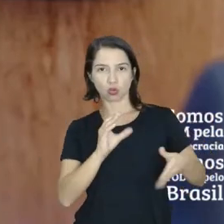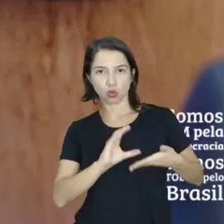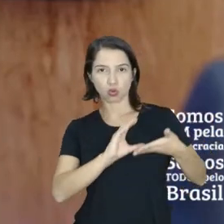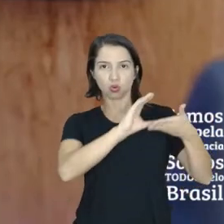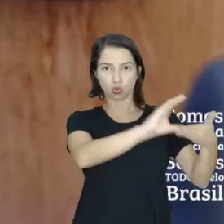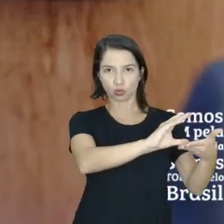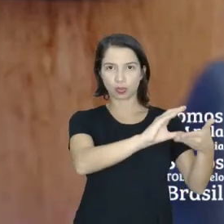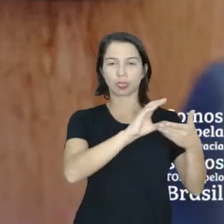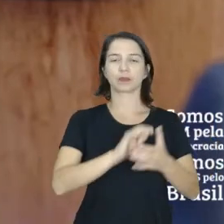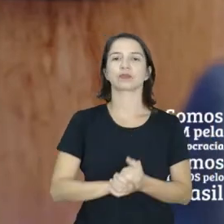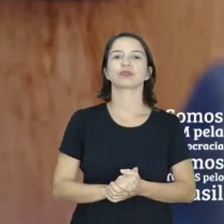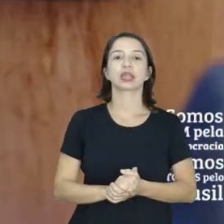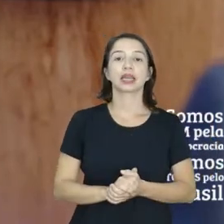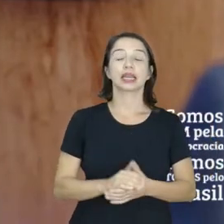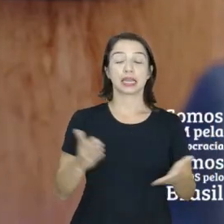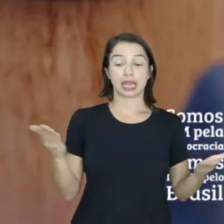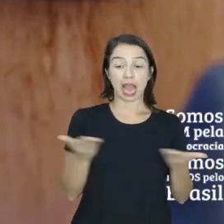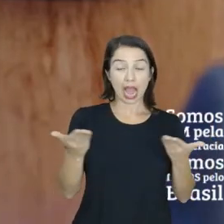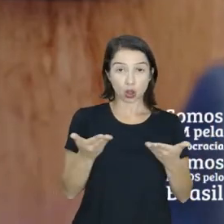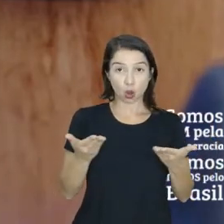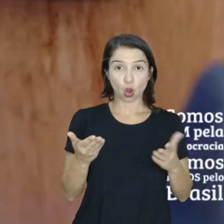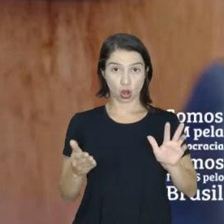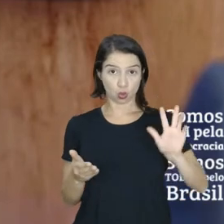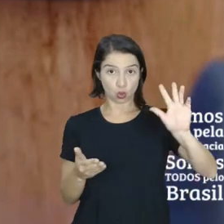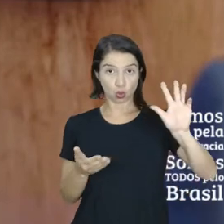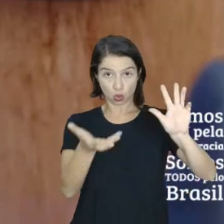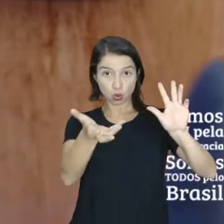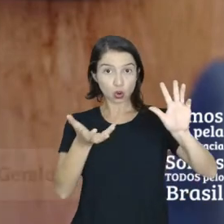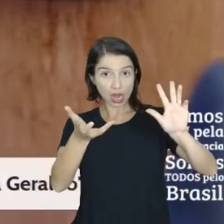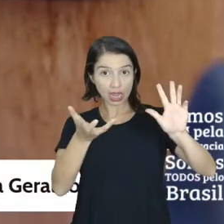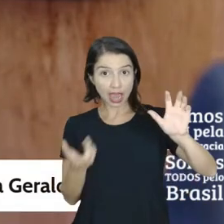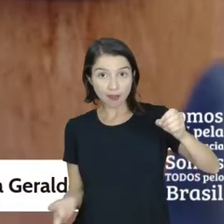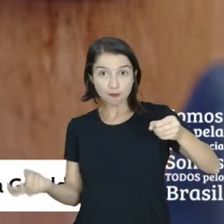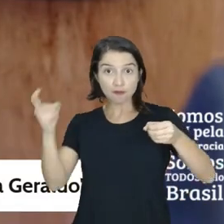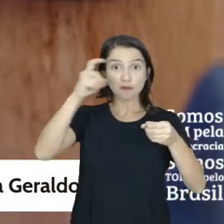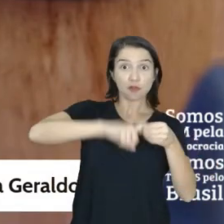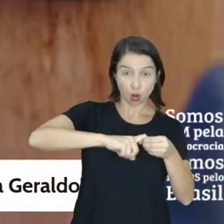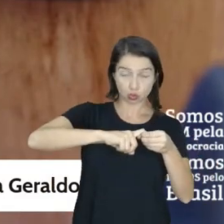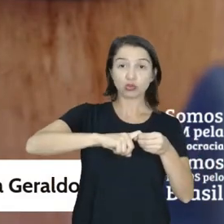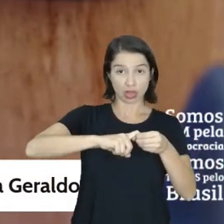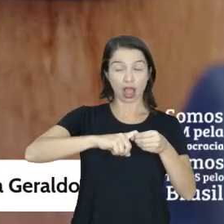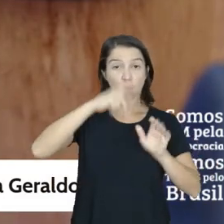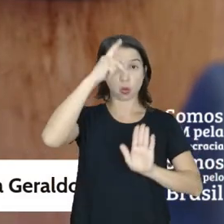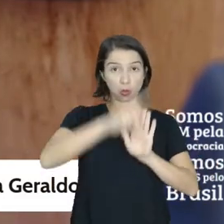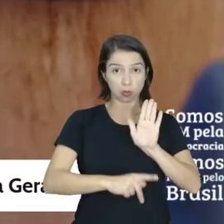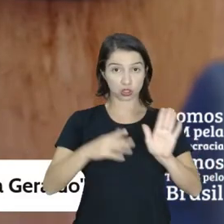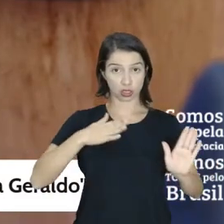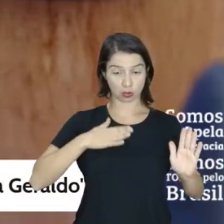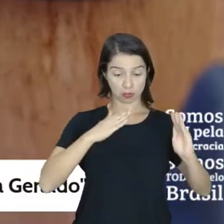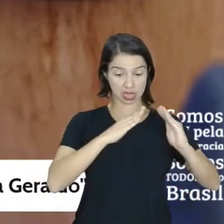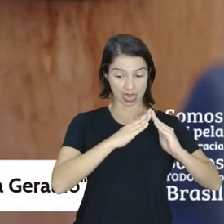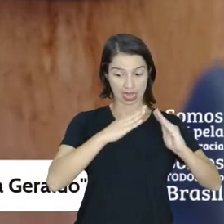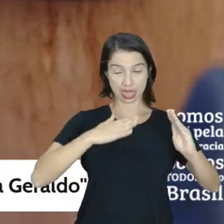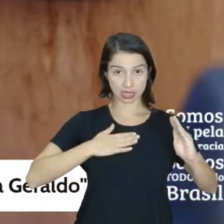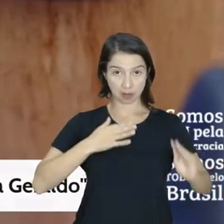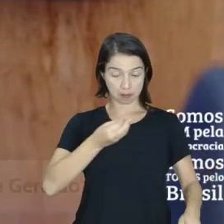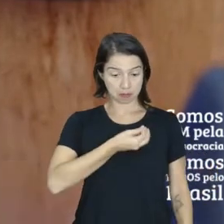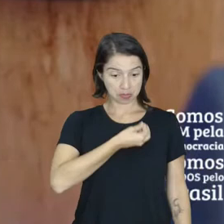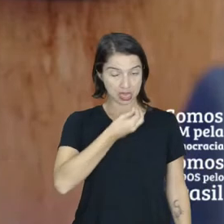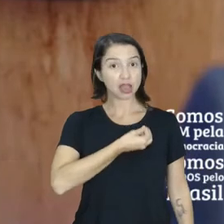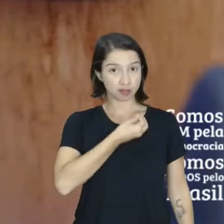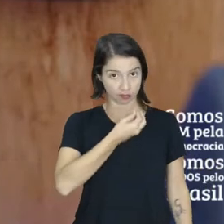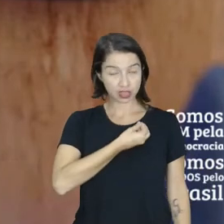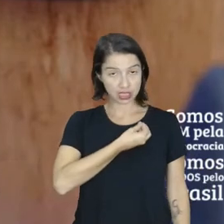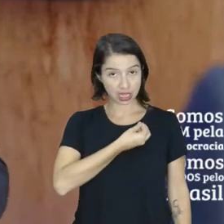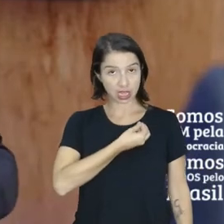é rapidamente voltar o Minha Casa Minha Vida turbinado. Por quê? Construção civil gera muito